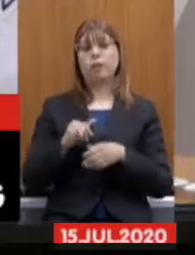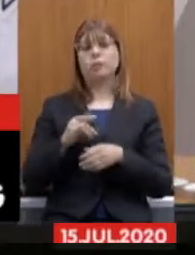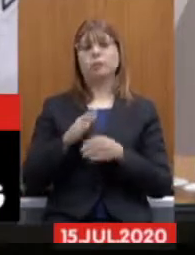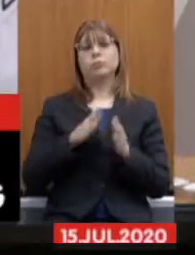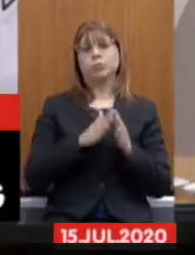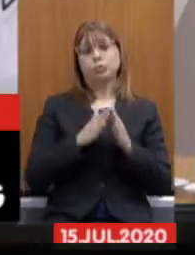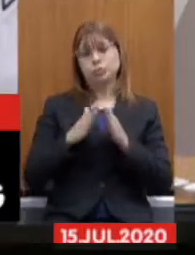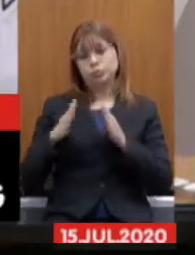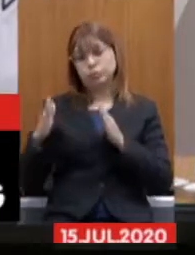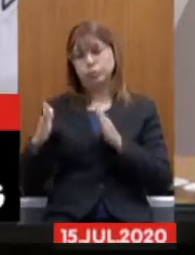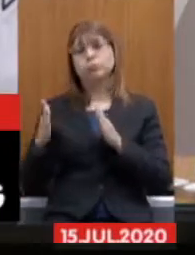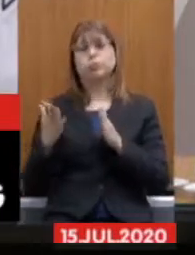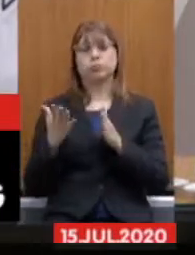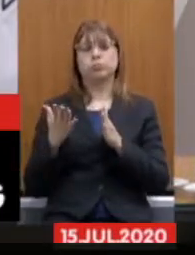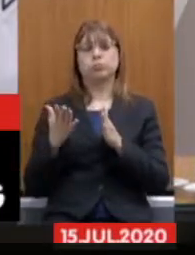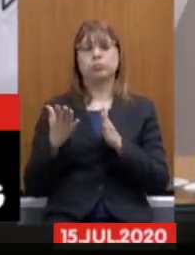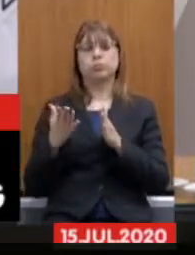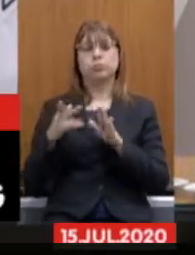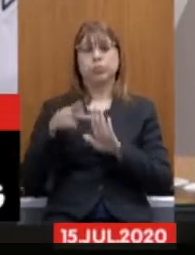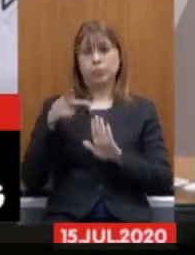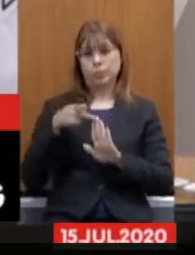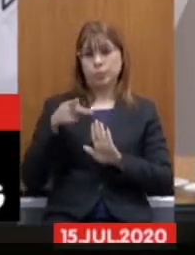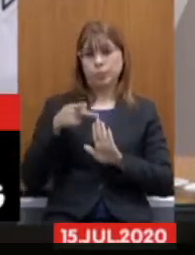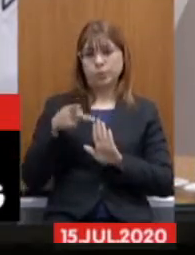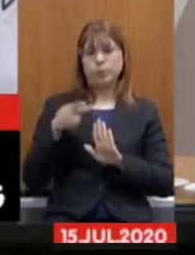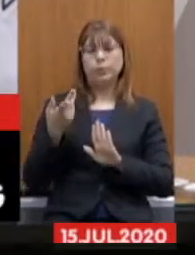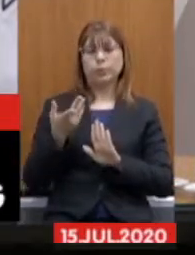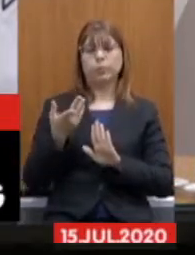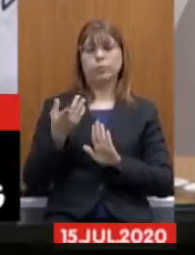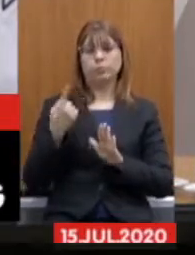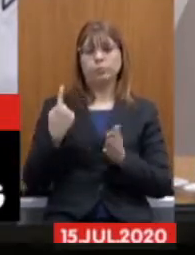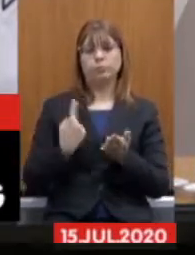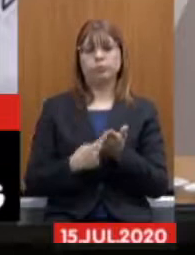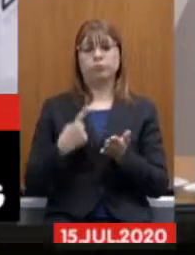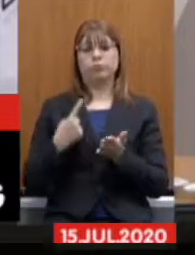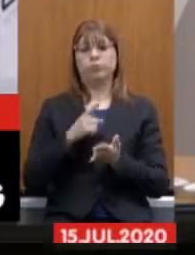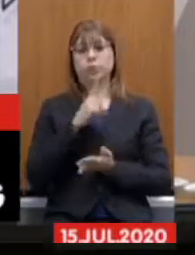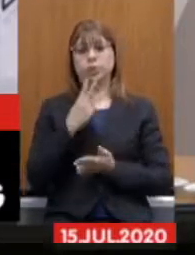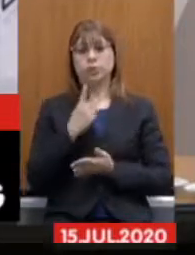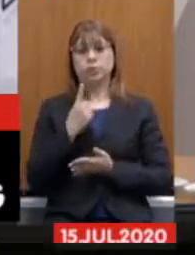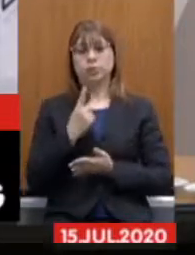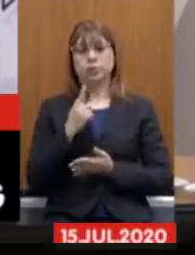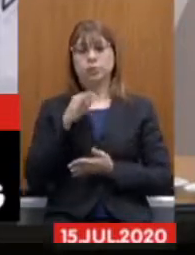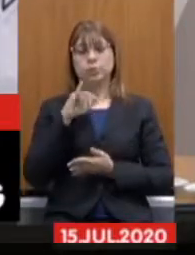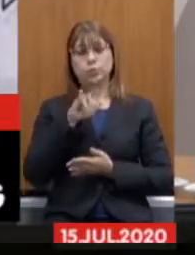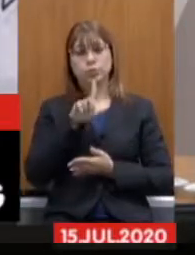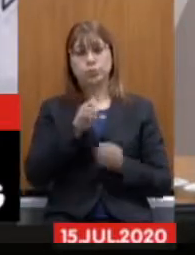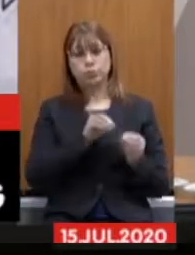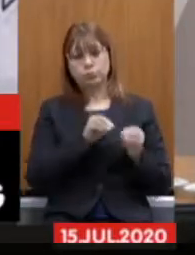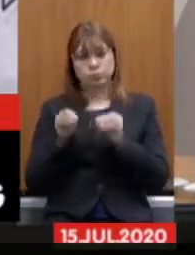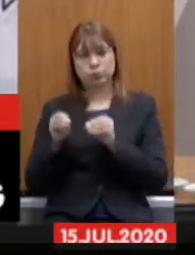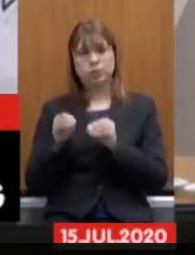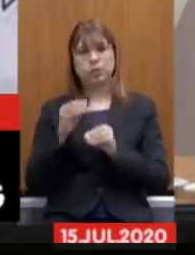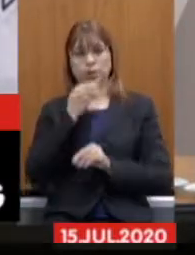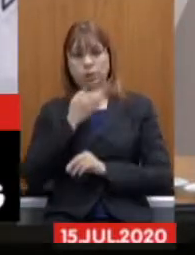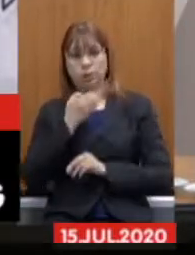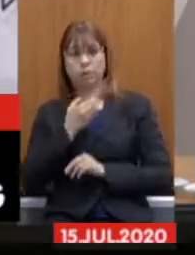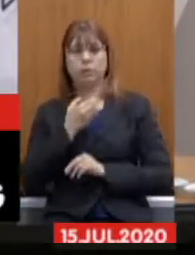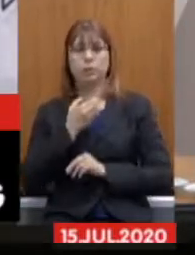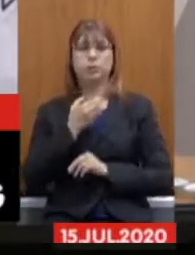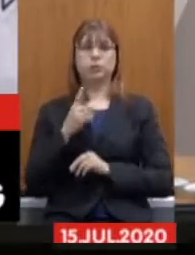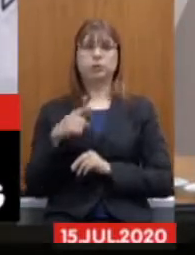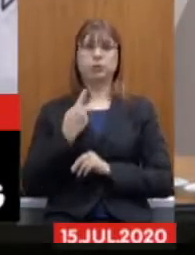prorrogação da da portaria que define 31 de julho nisso ocorrendo eu a gente